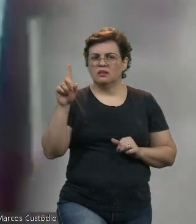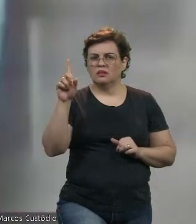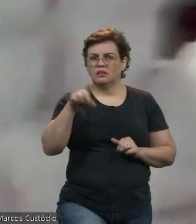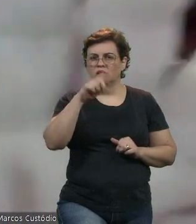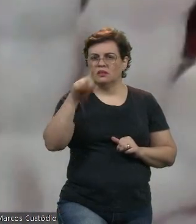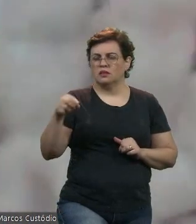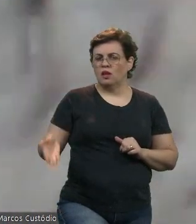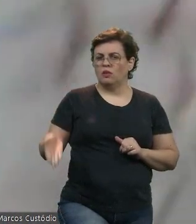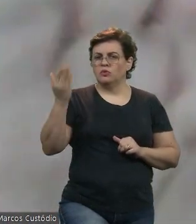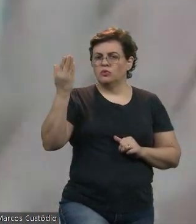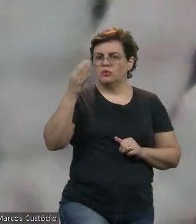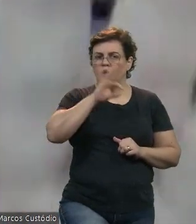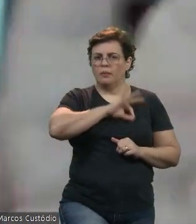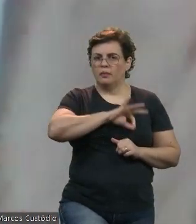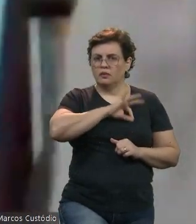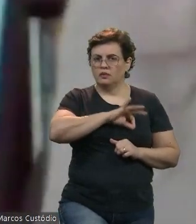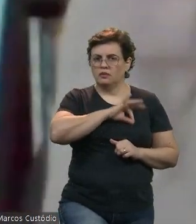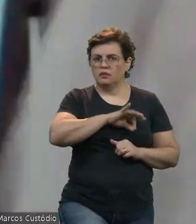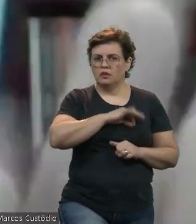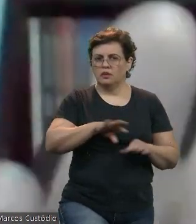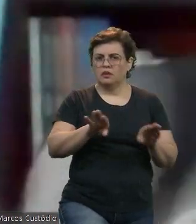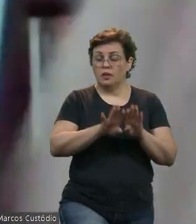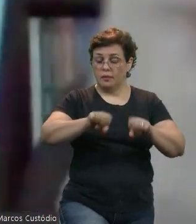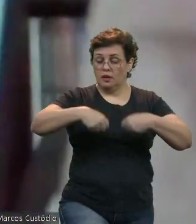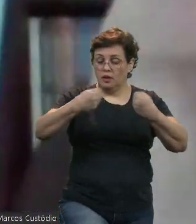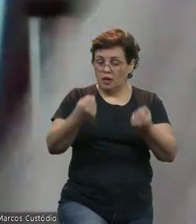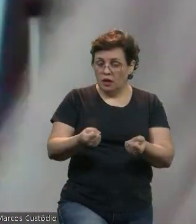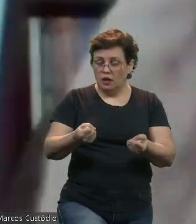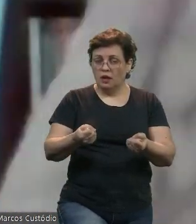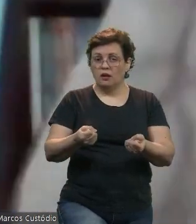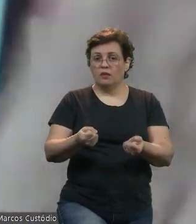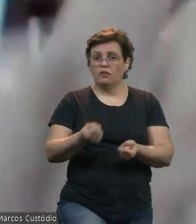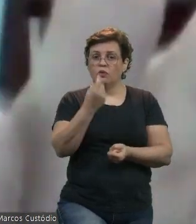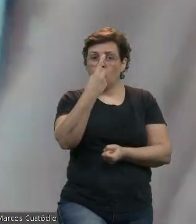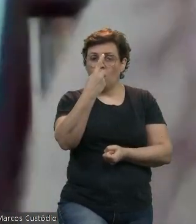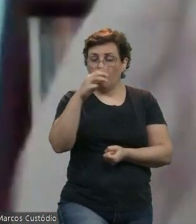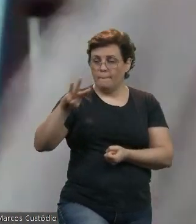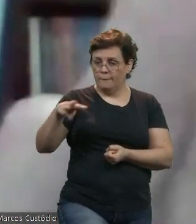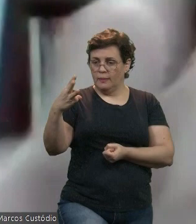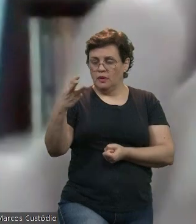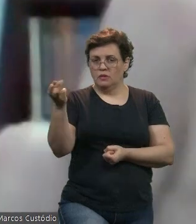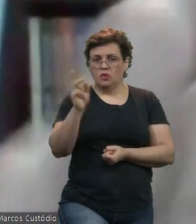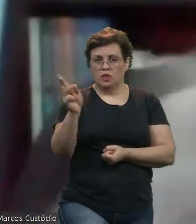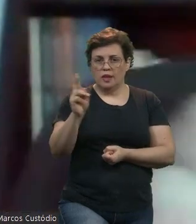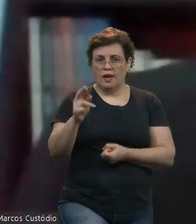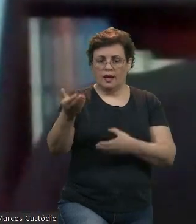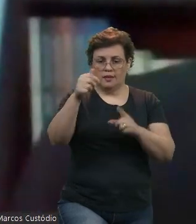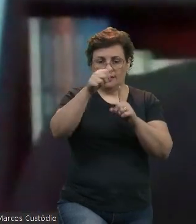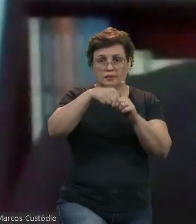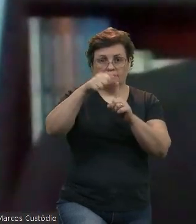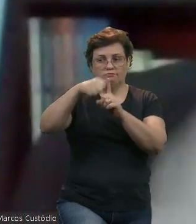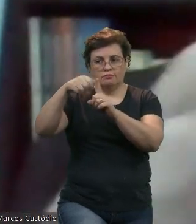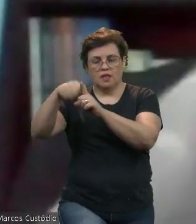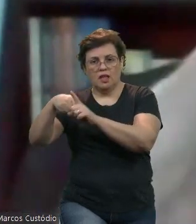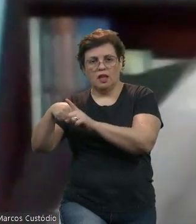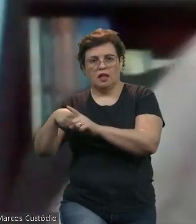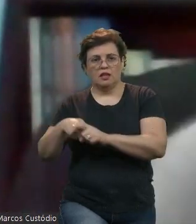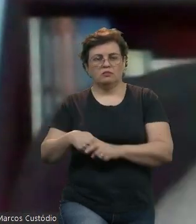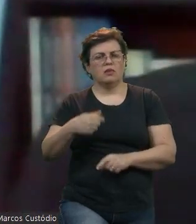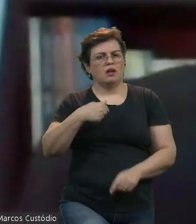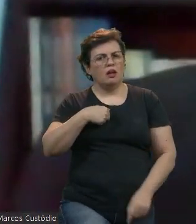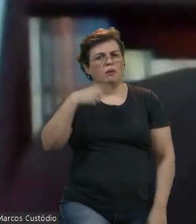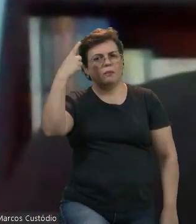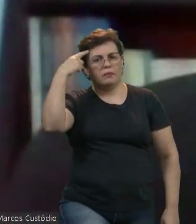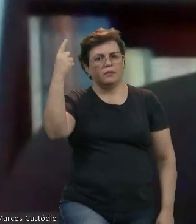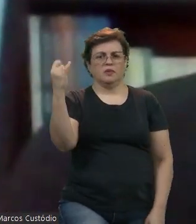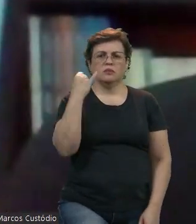cancelamos os aumentos de subsídio e fizemos a devolução de R$1 milhão em 3 meses para o Poder Executivo. Eu só acho importante